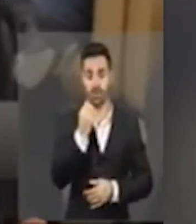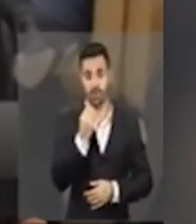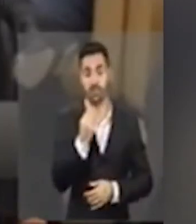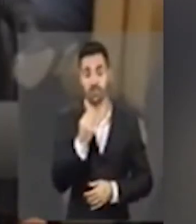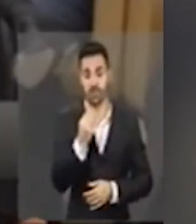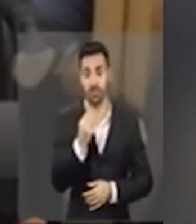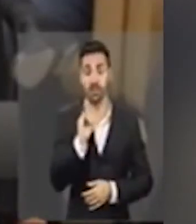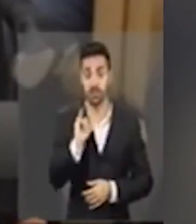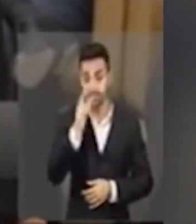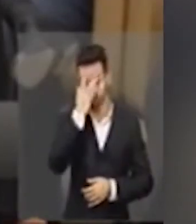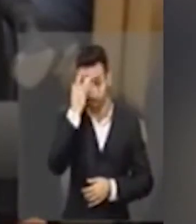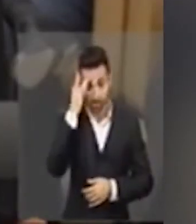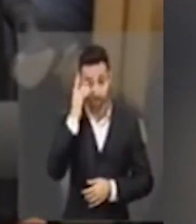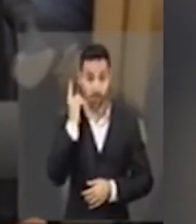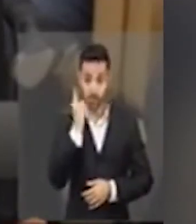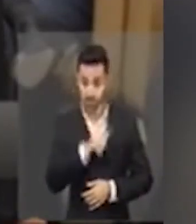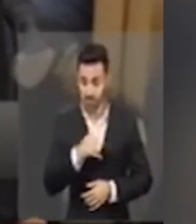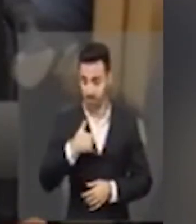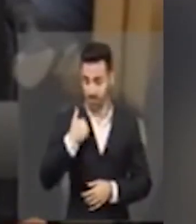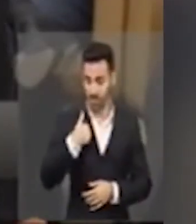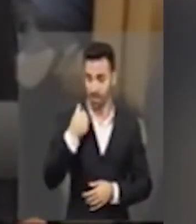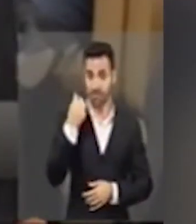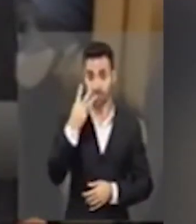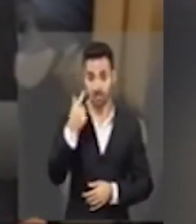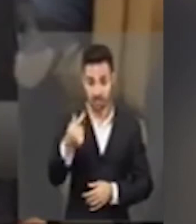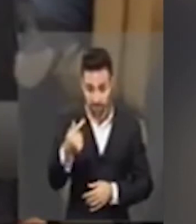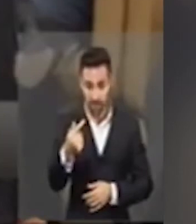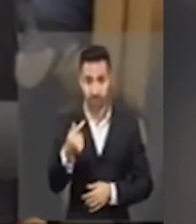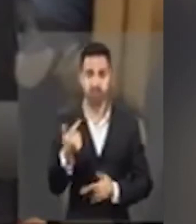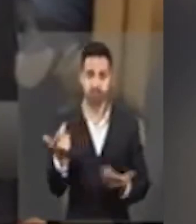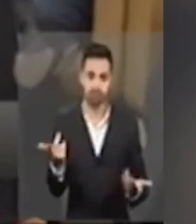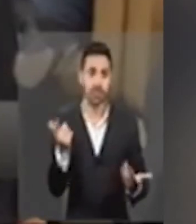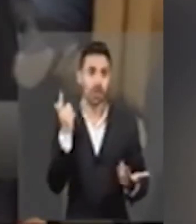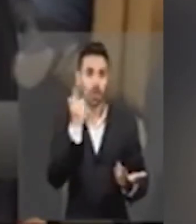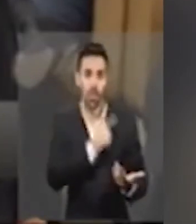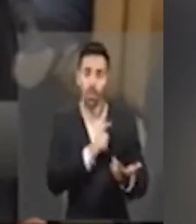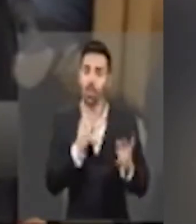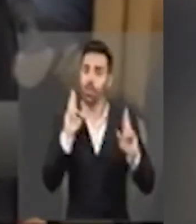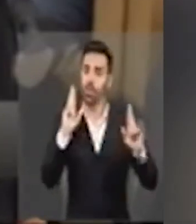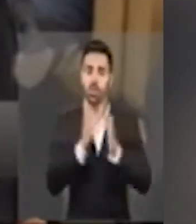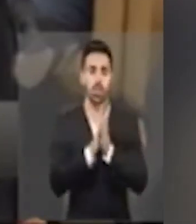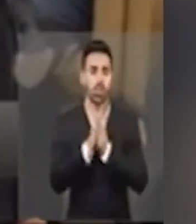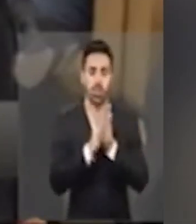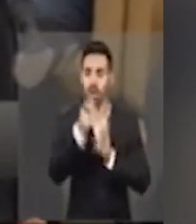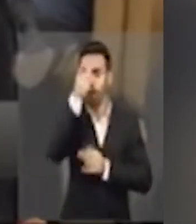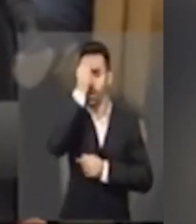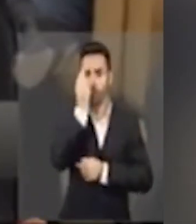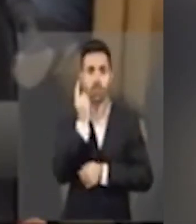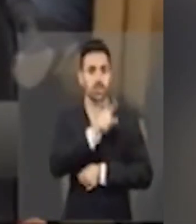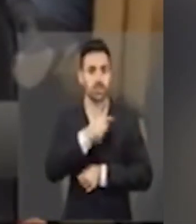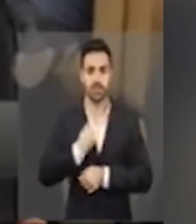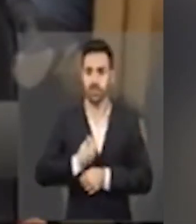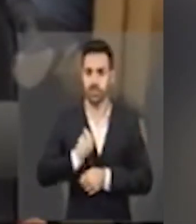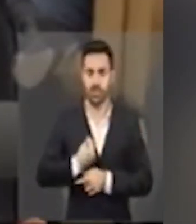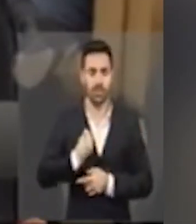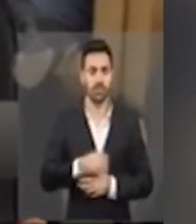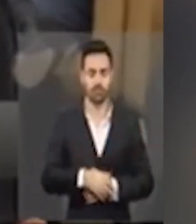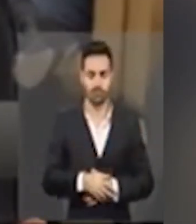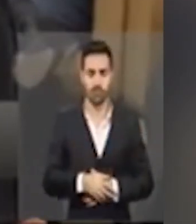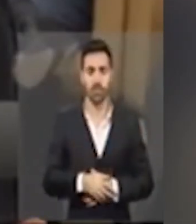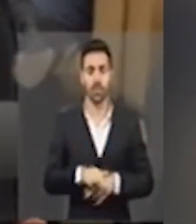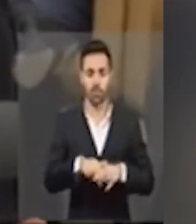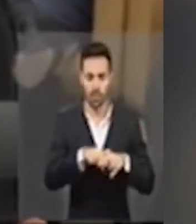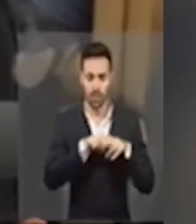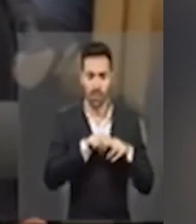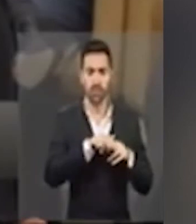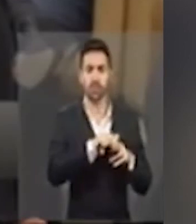37 anos pode ser considerada uma sobrevivente a homofobia transfobia então é seguindo